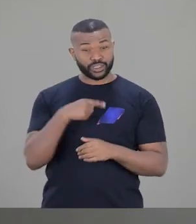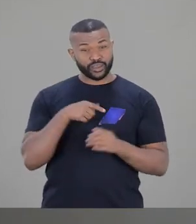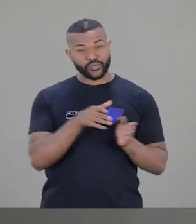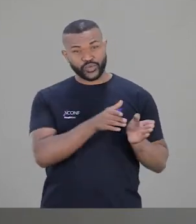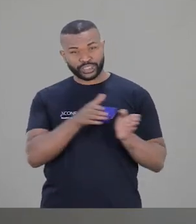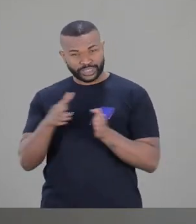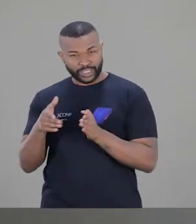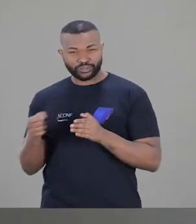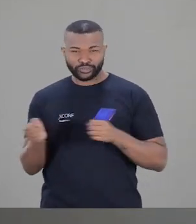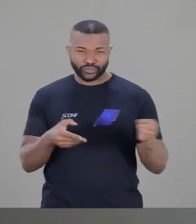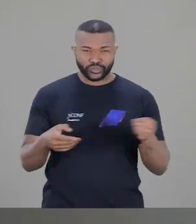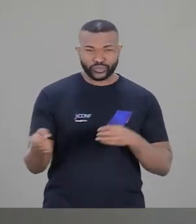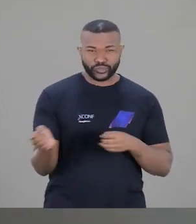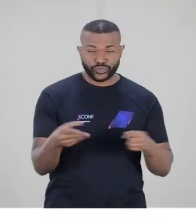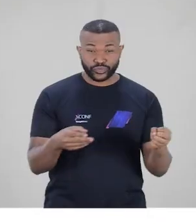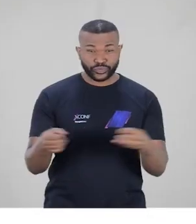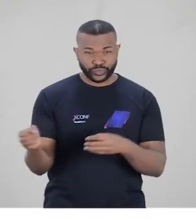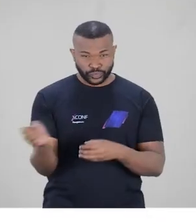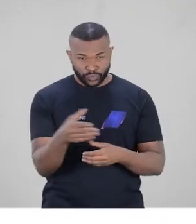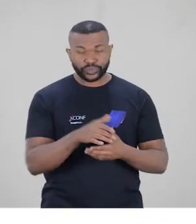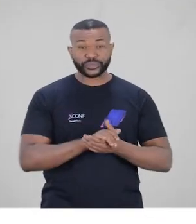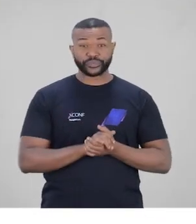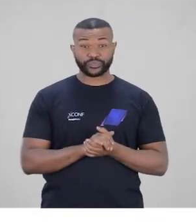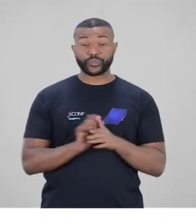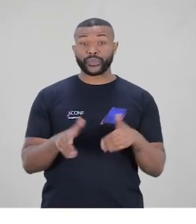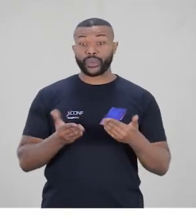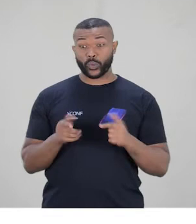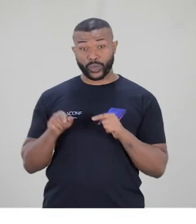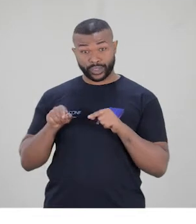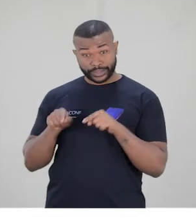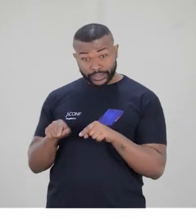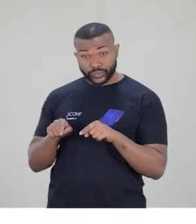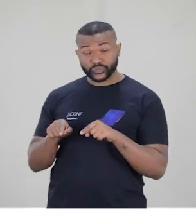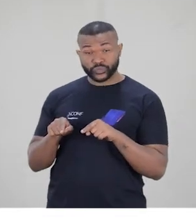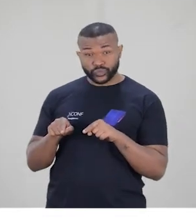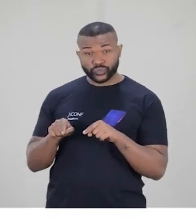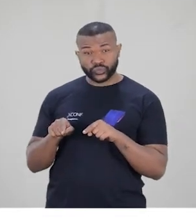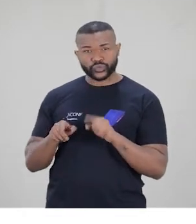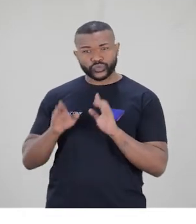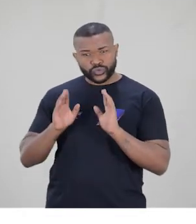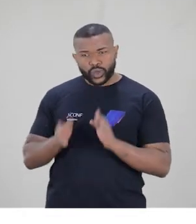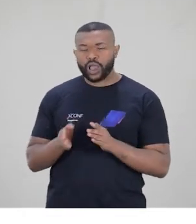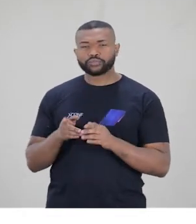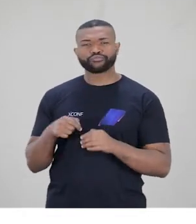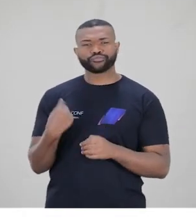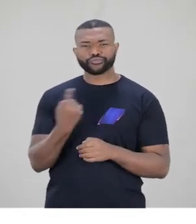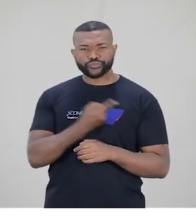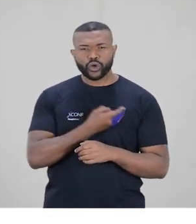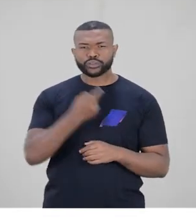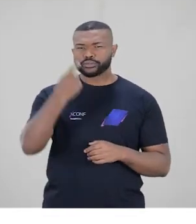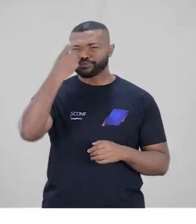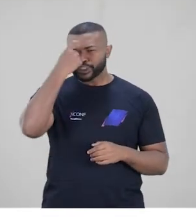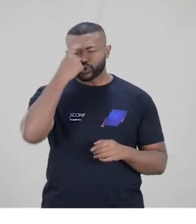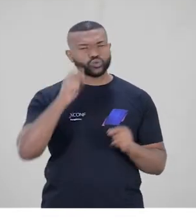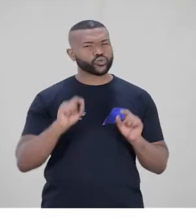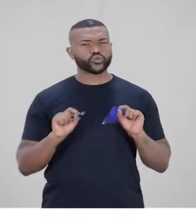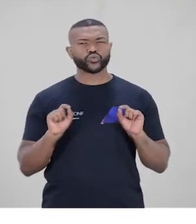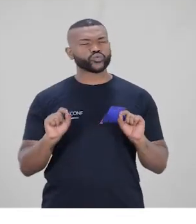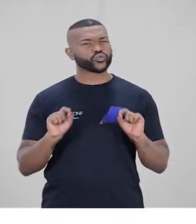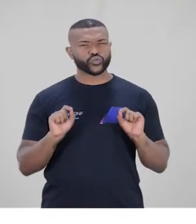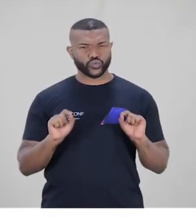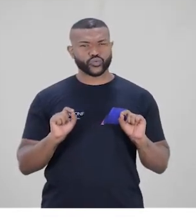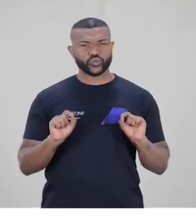desse processo de modernização. Nesse processo, um dos itens que a gente pensou